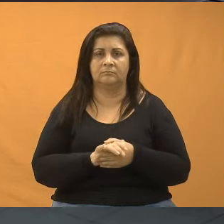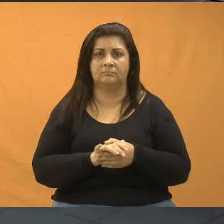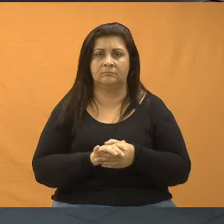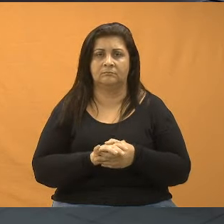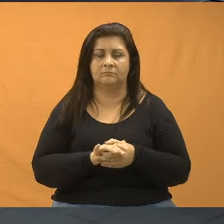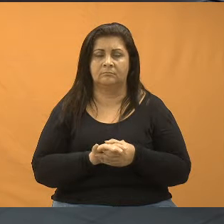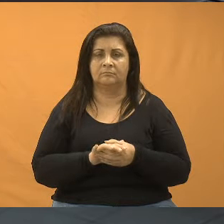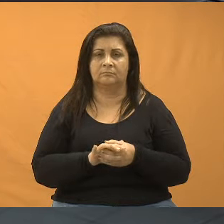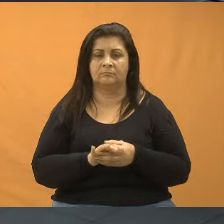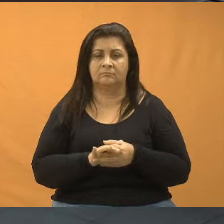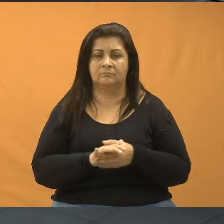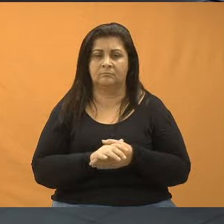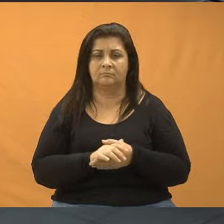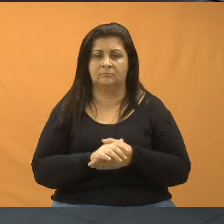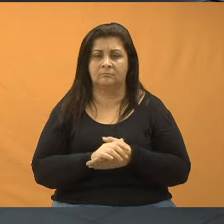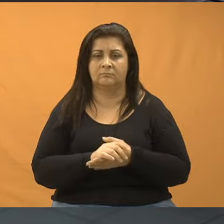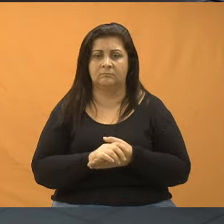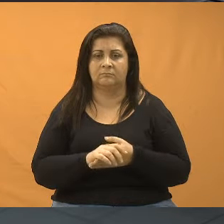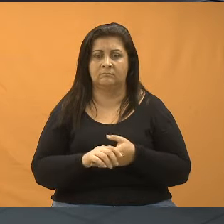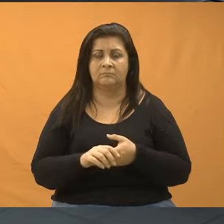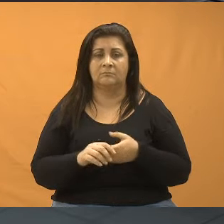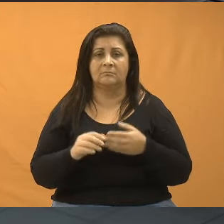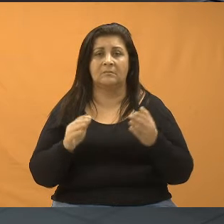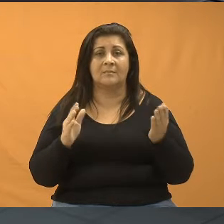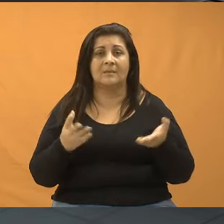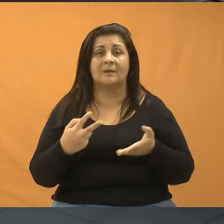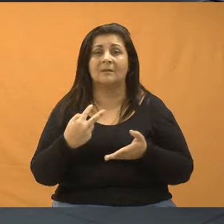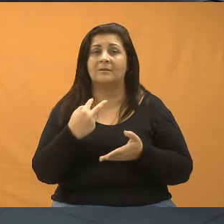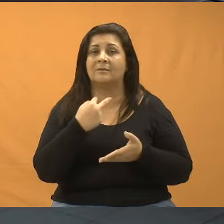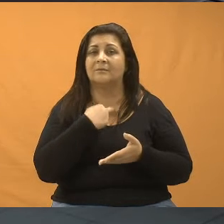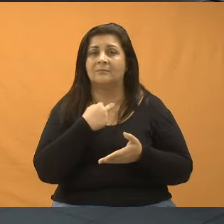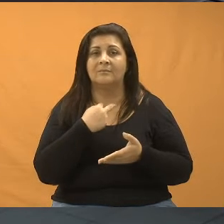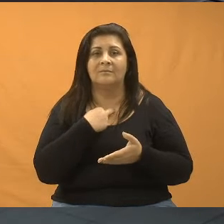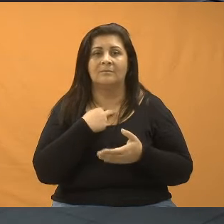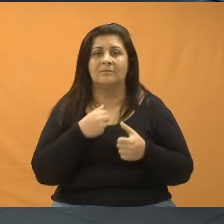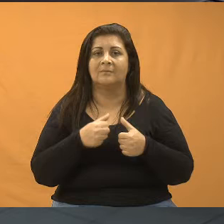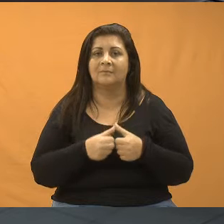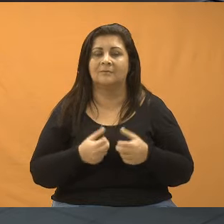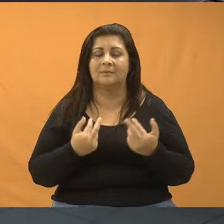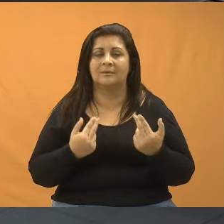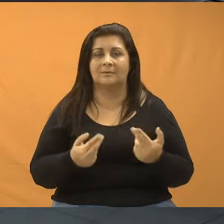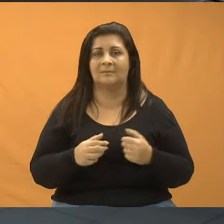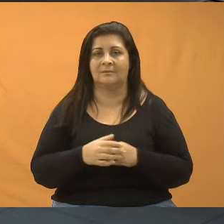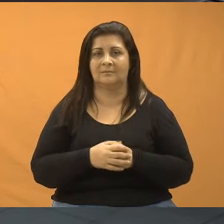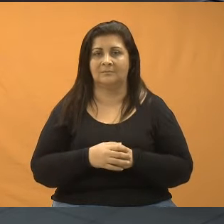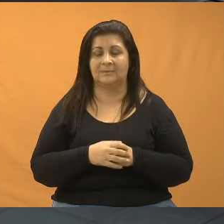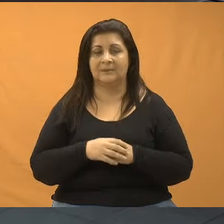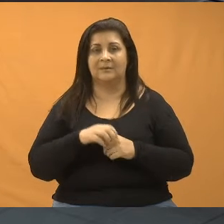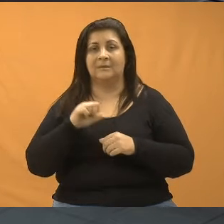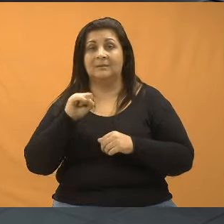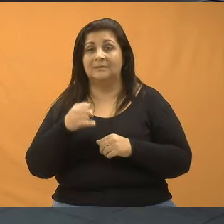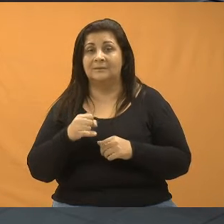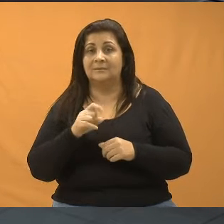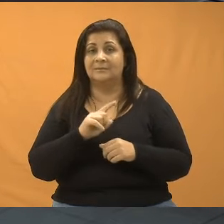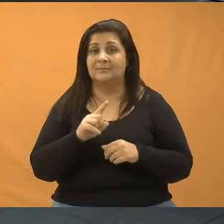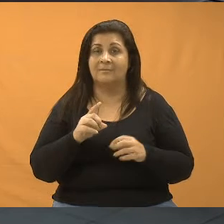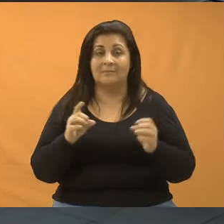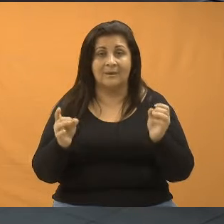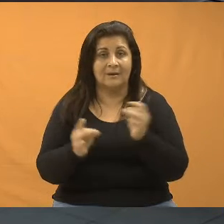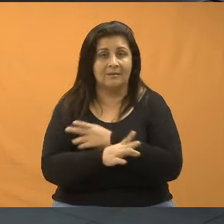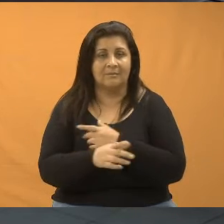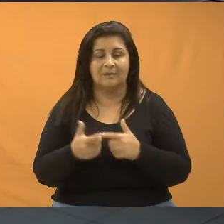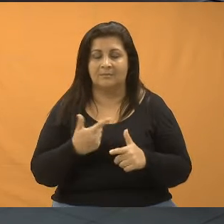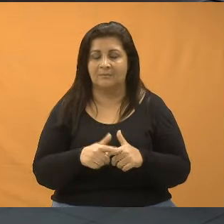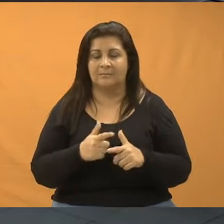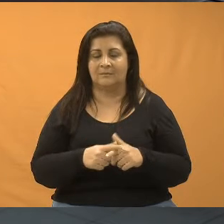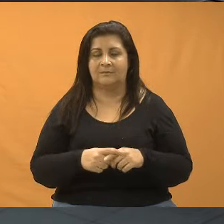gente não dá mais para ficar nessa situação se nós não resolvermos esse passivo,